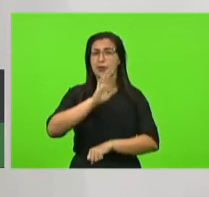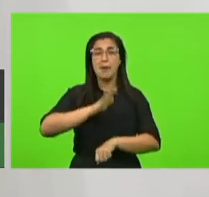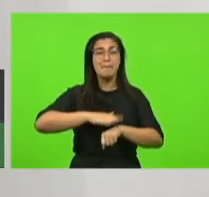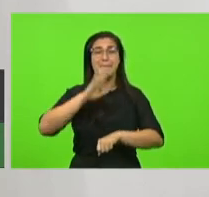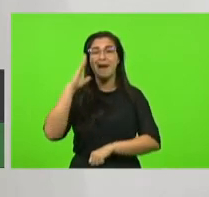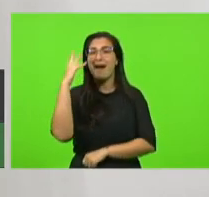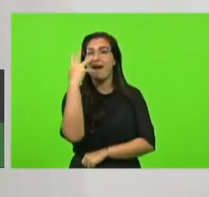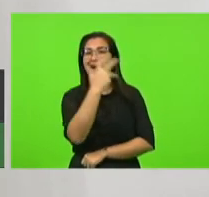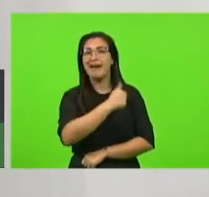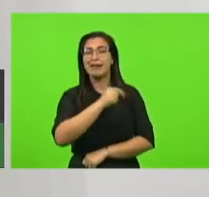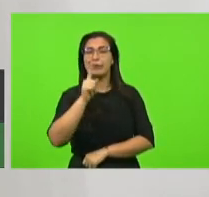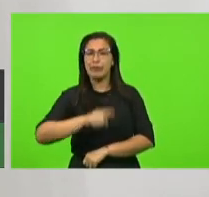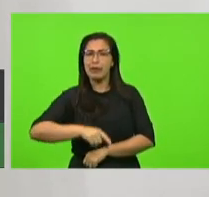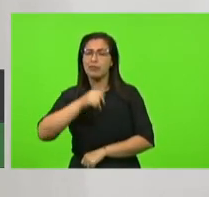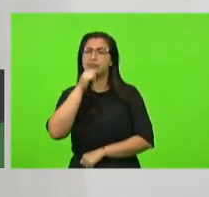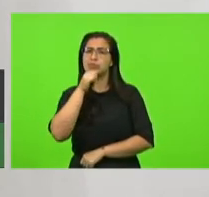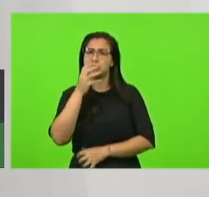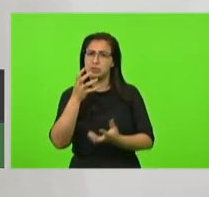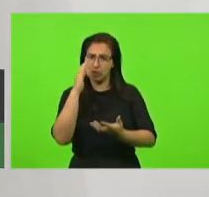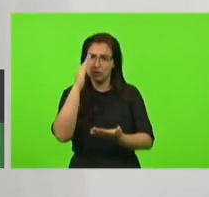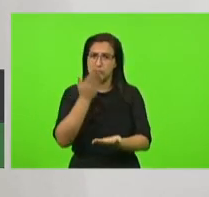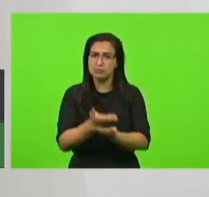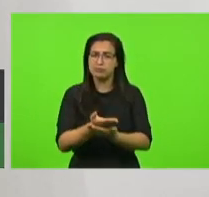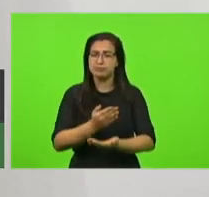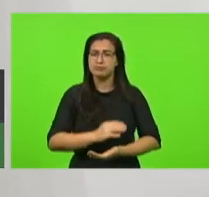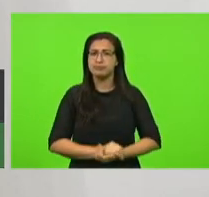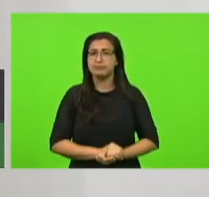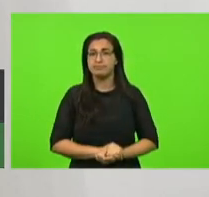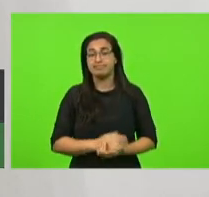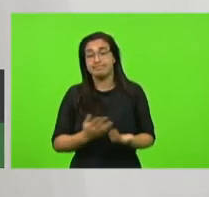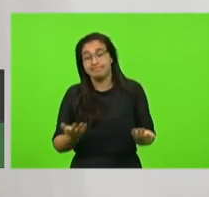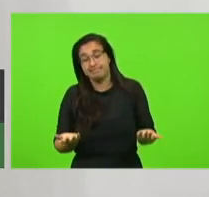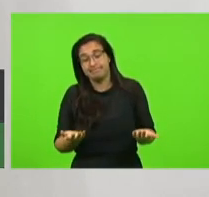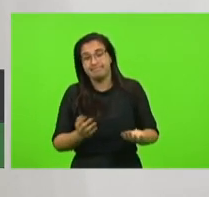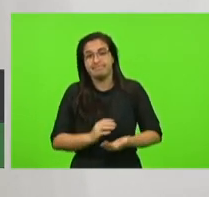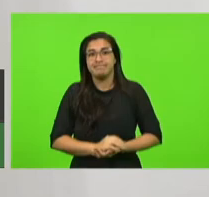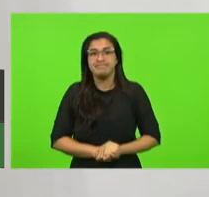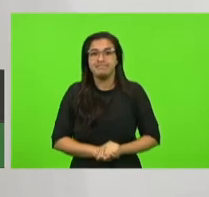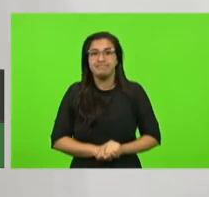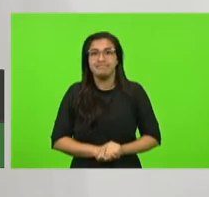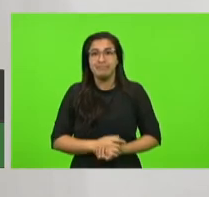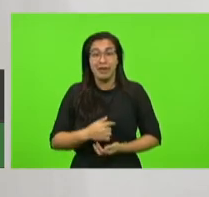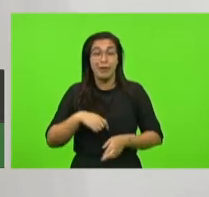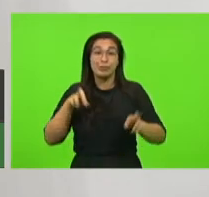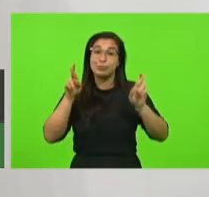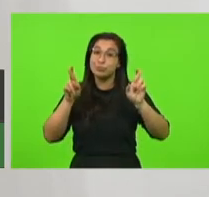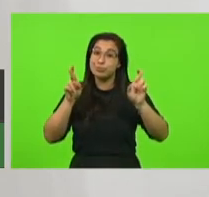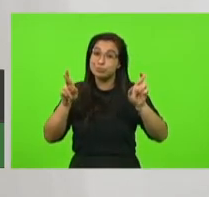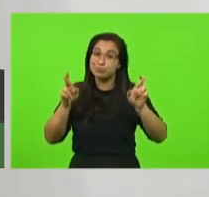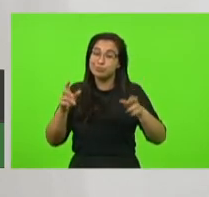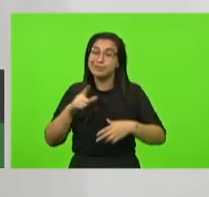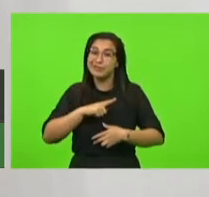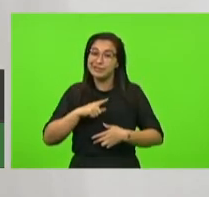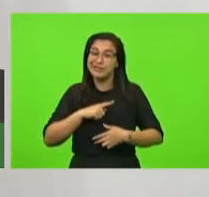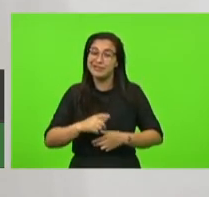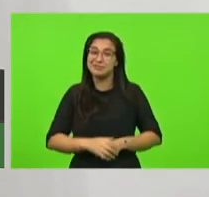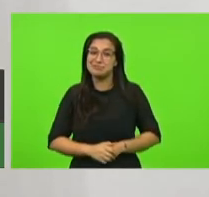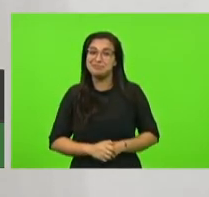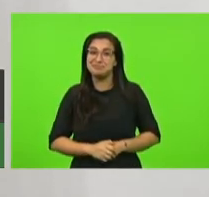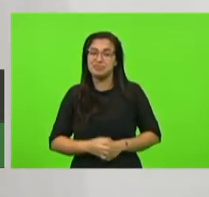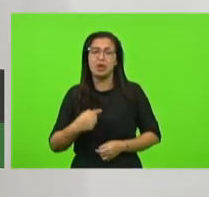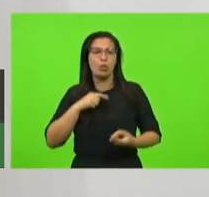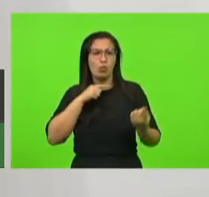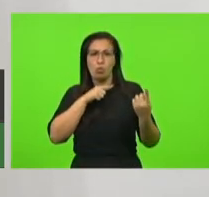um exemplo. Eu quero acreditar nisso. Fazer o quê? Eu tenho esperança, né? E é por isso que eu vou combater